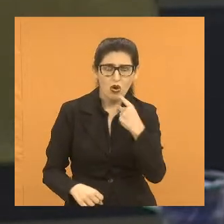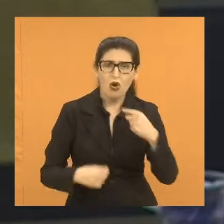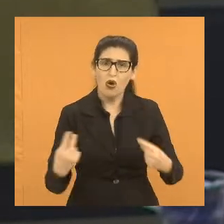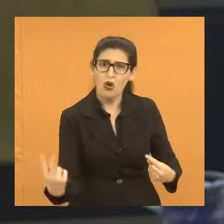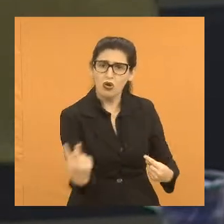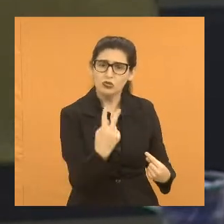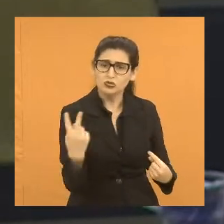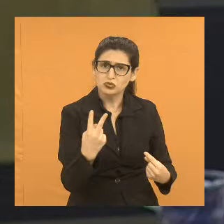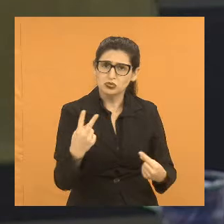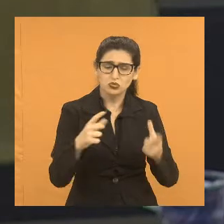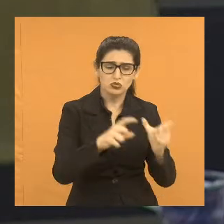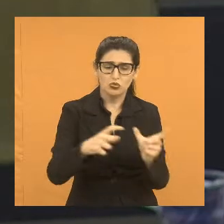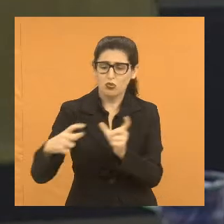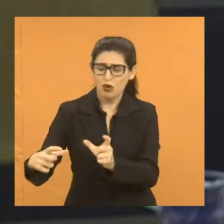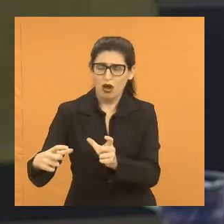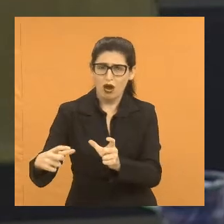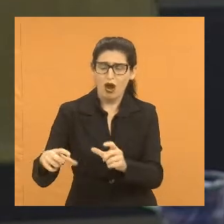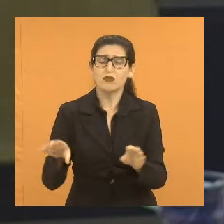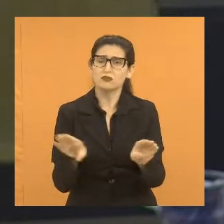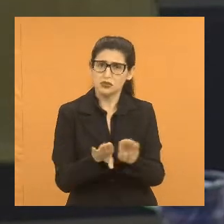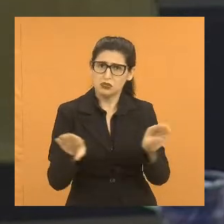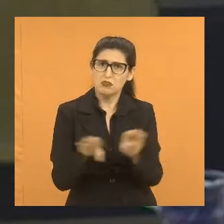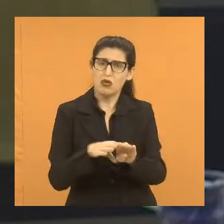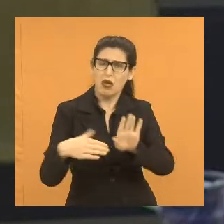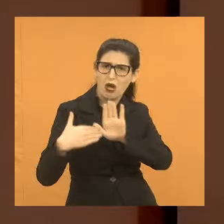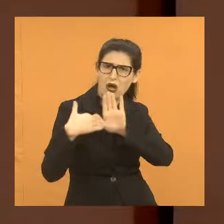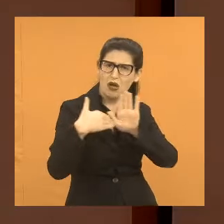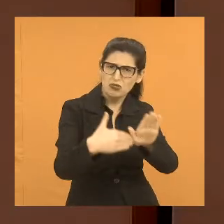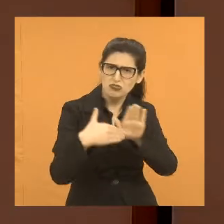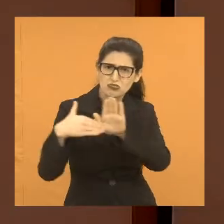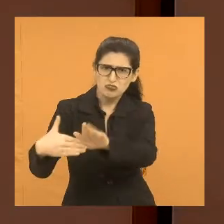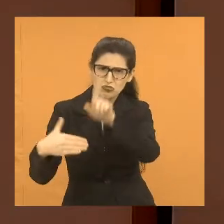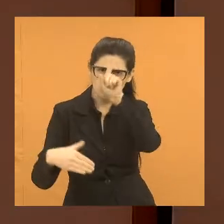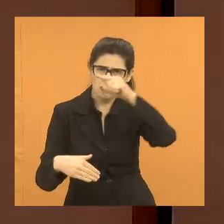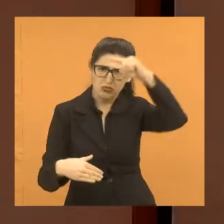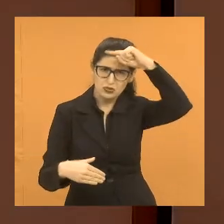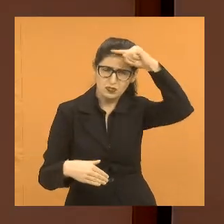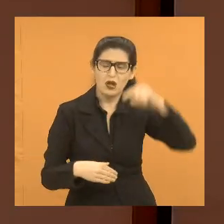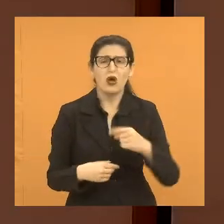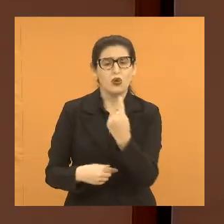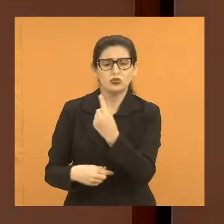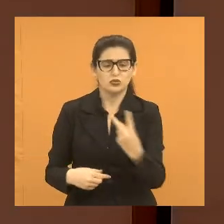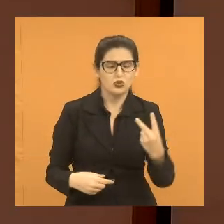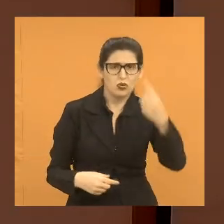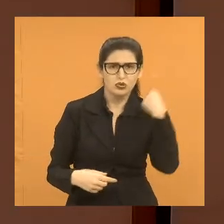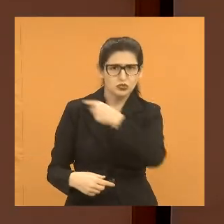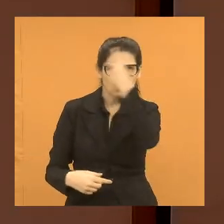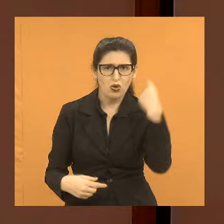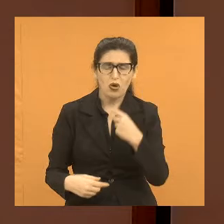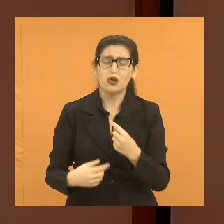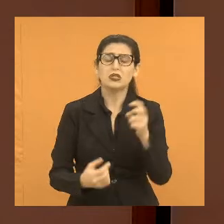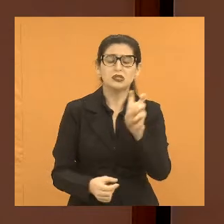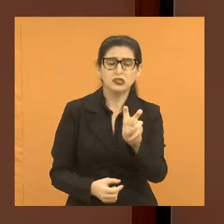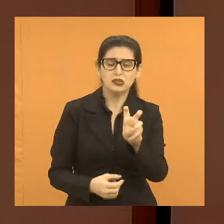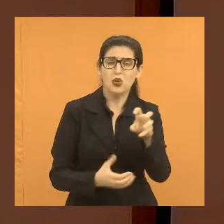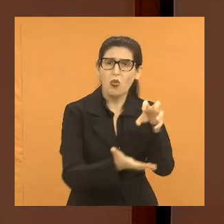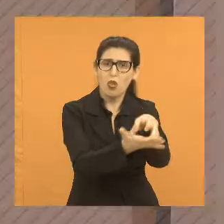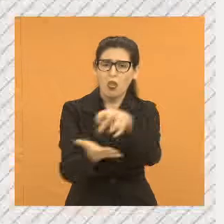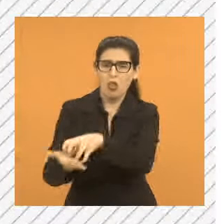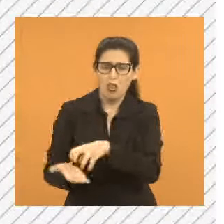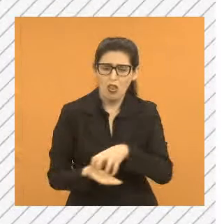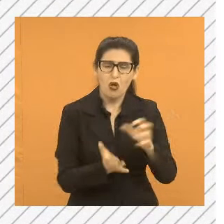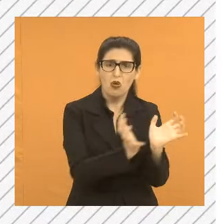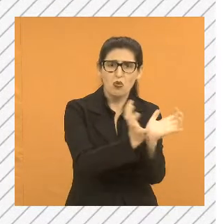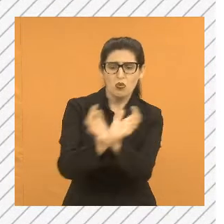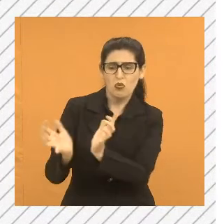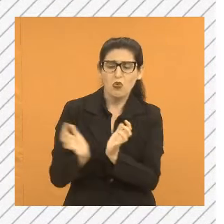unidades tradicionais que também atuam num regime de 12 horas, 5 equipes de núcleo ampliado de saúde